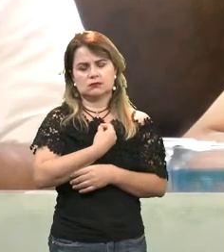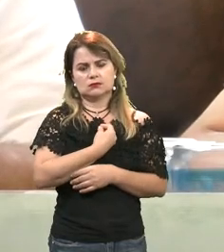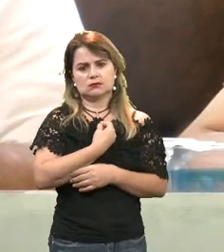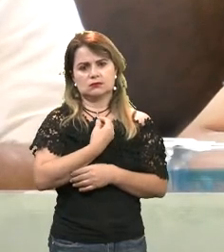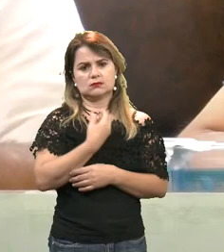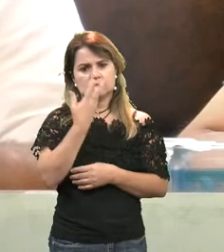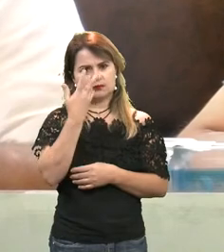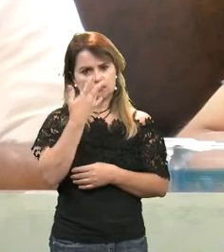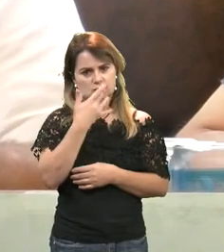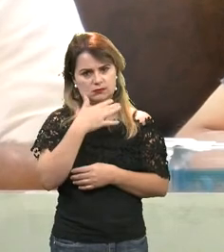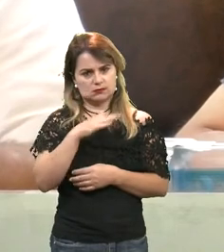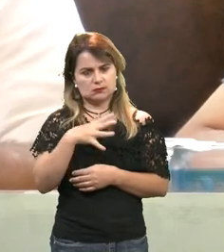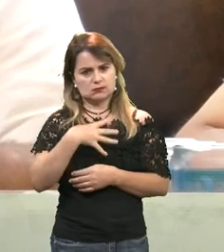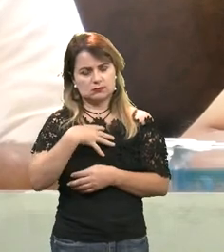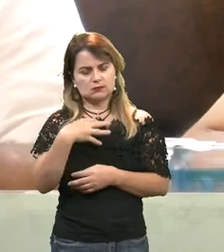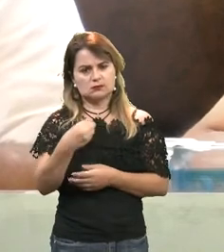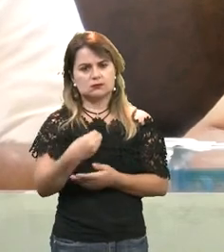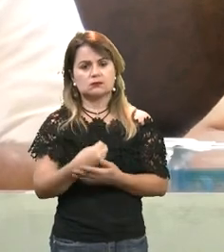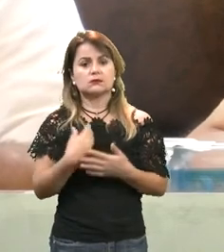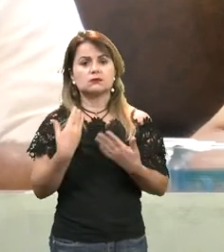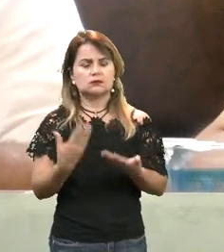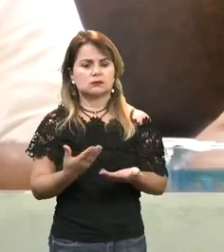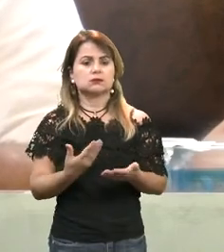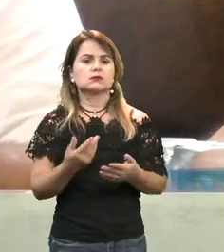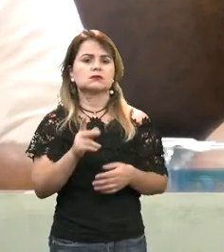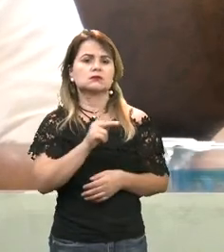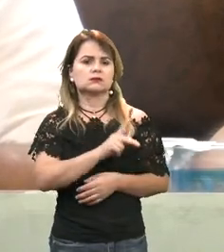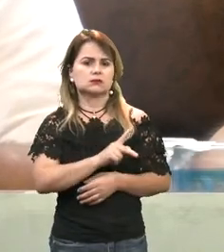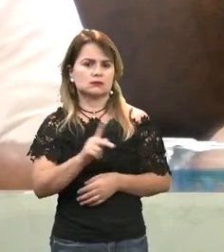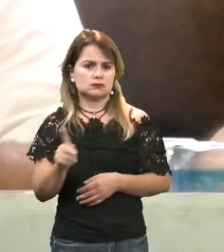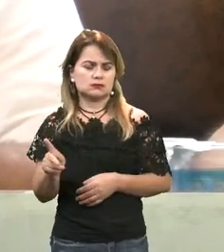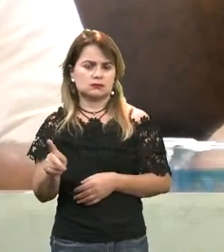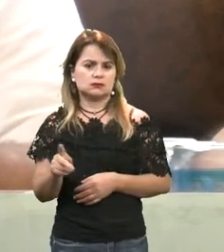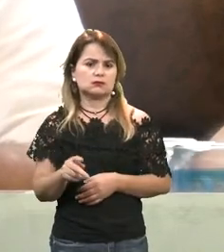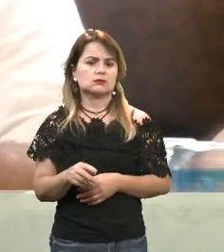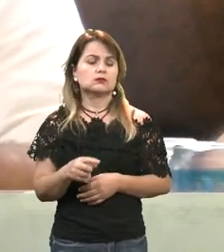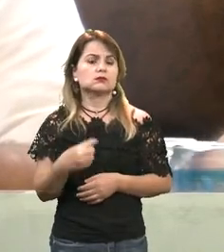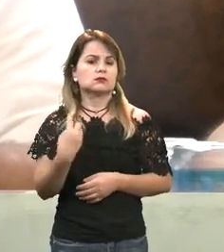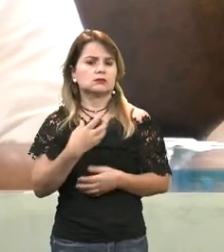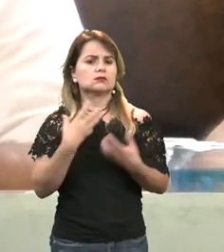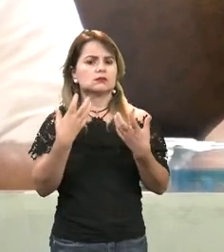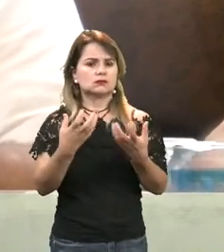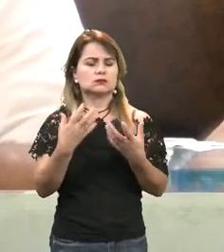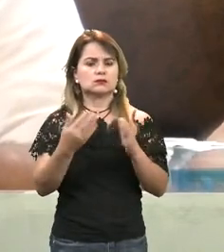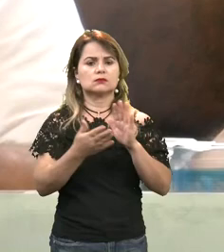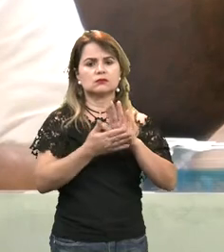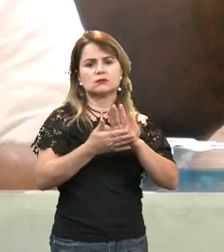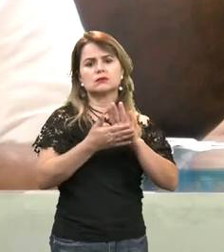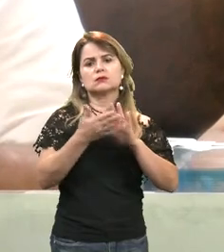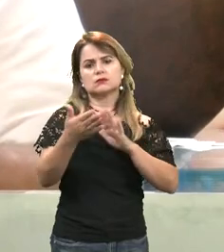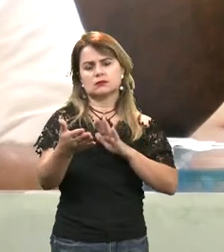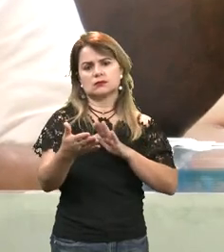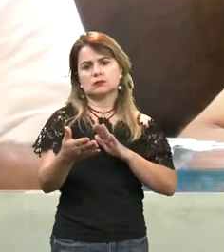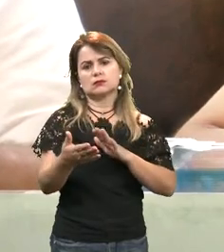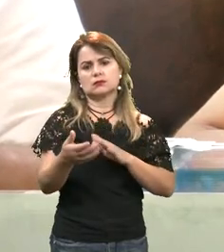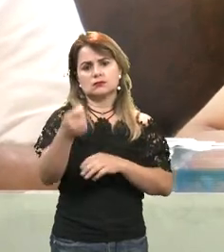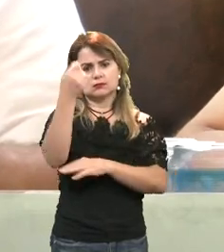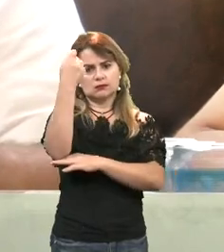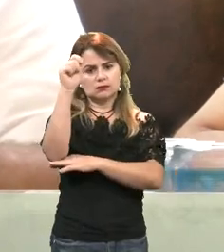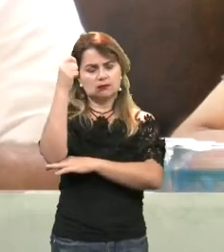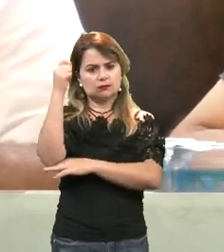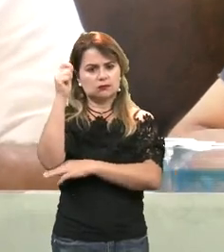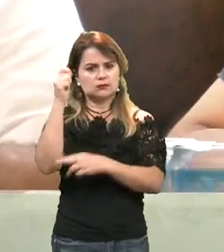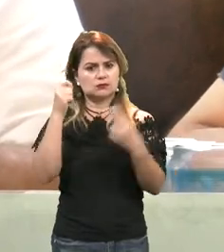apenas concluindo já, presidente, e parabenizando todos vocês que integram as duas associações por essa luta,